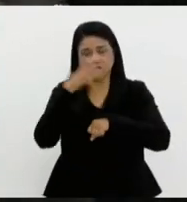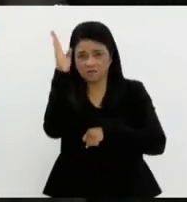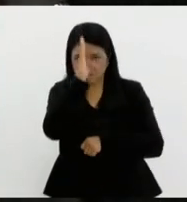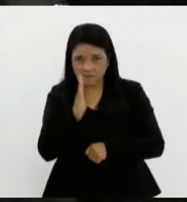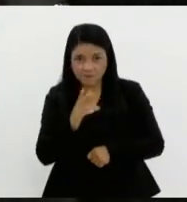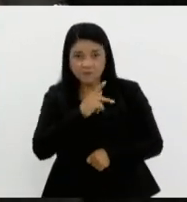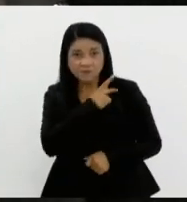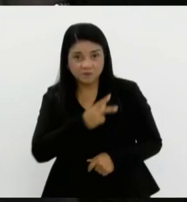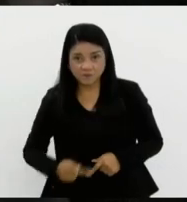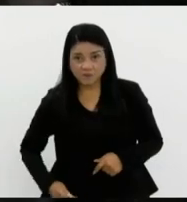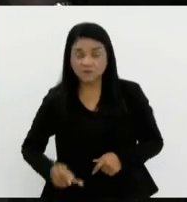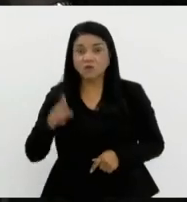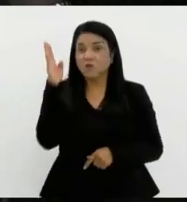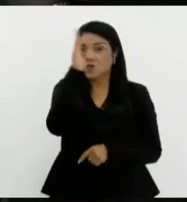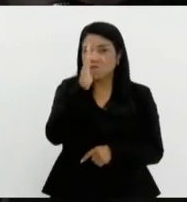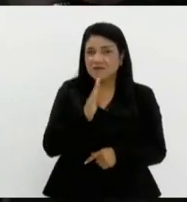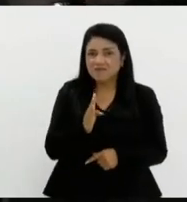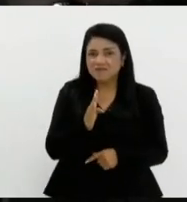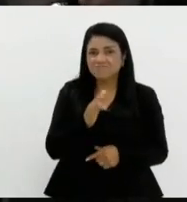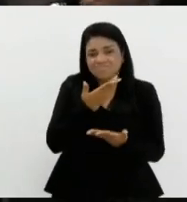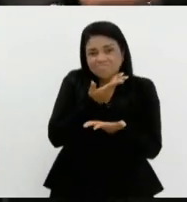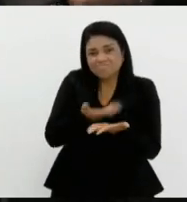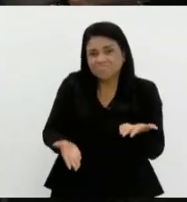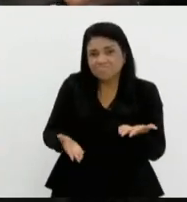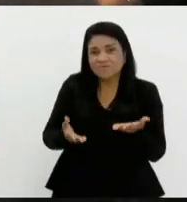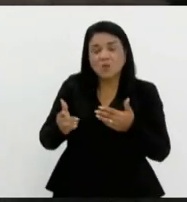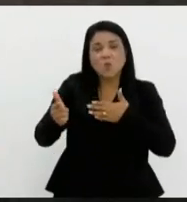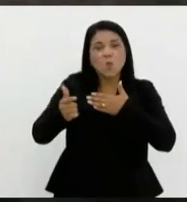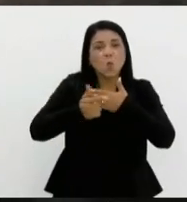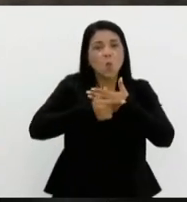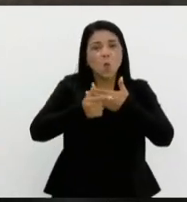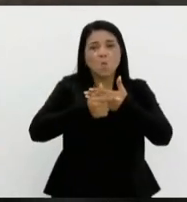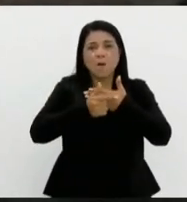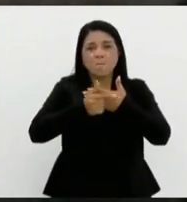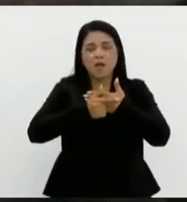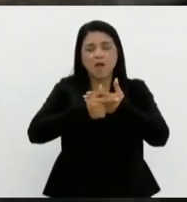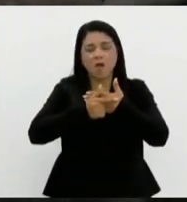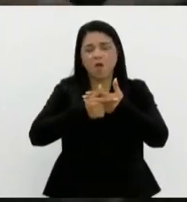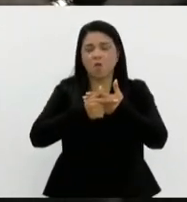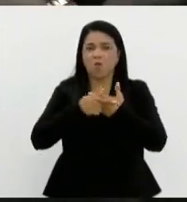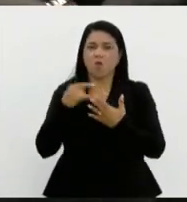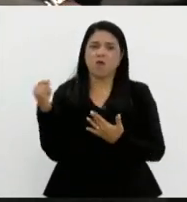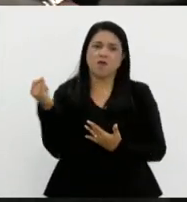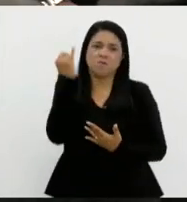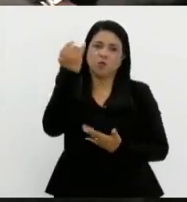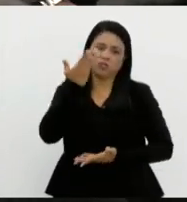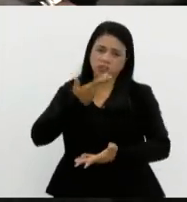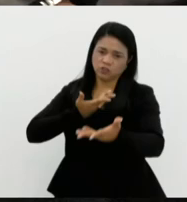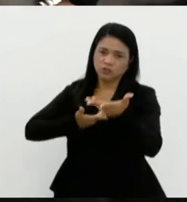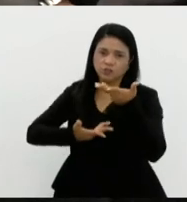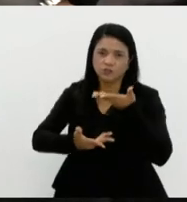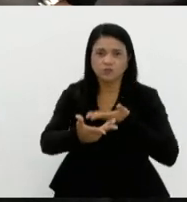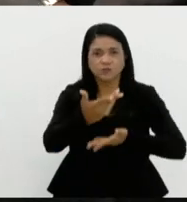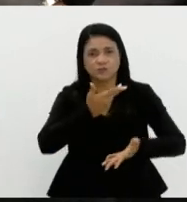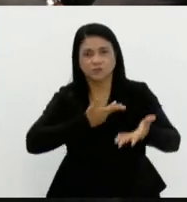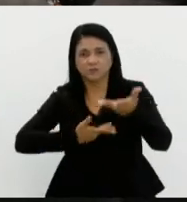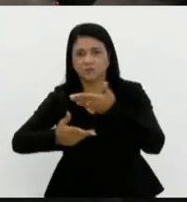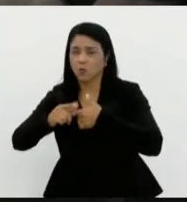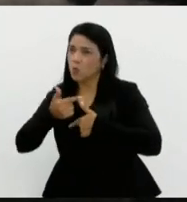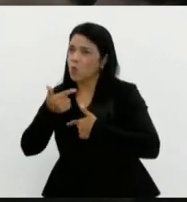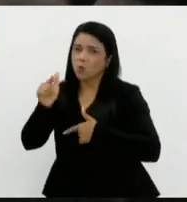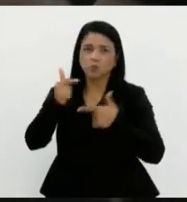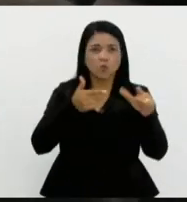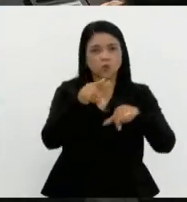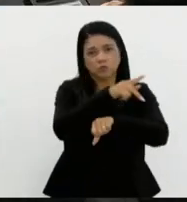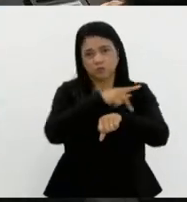Brasil perca esse papel importante de mediador, trazendo essa fala